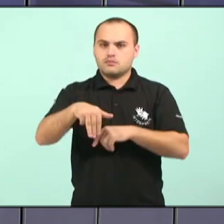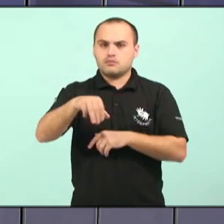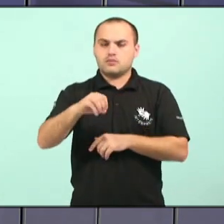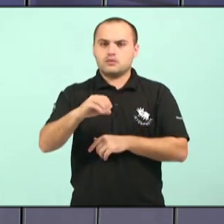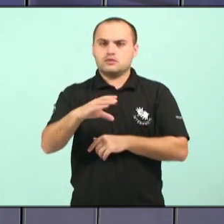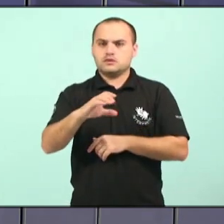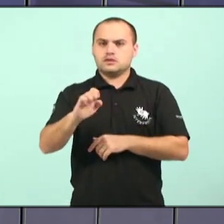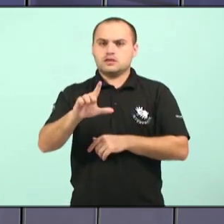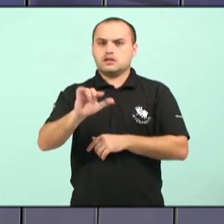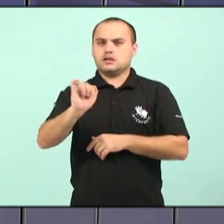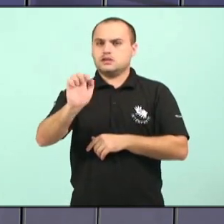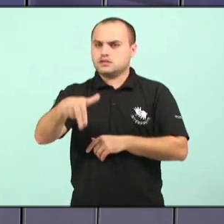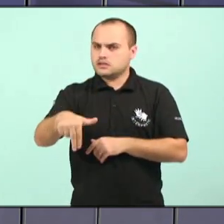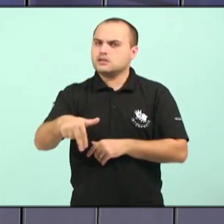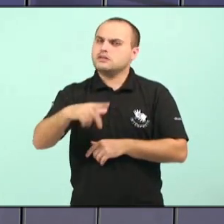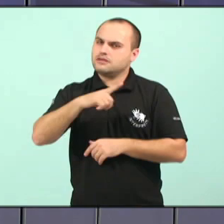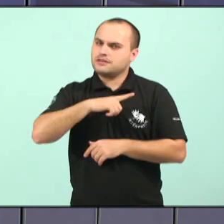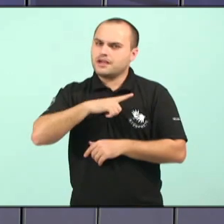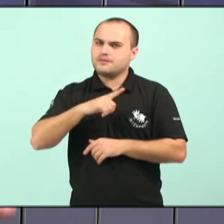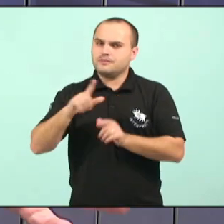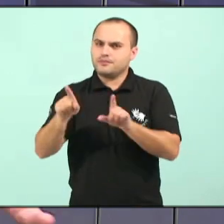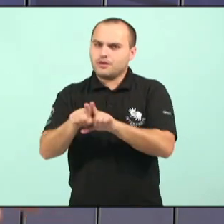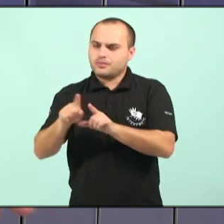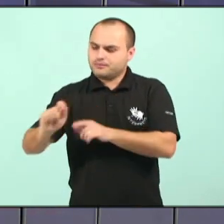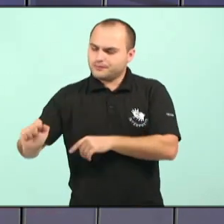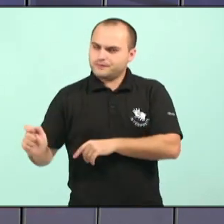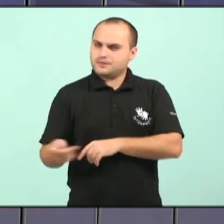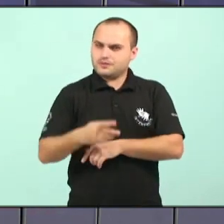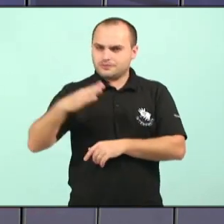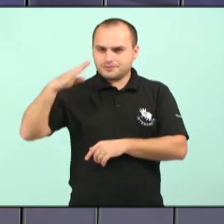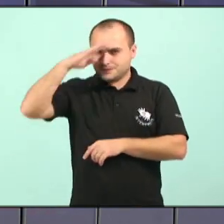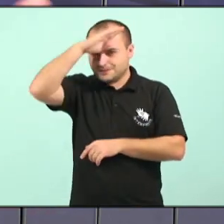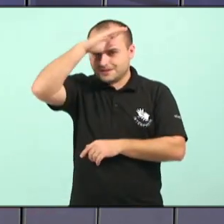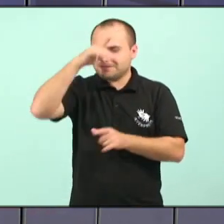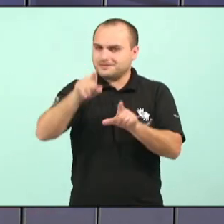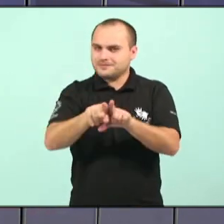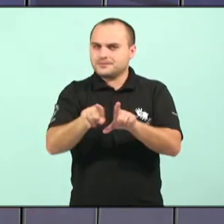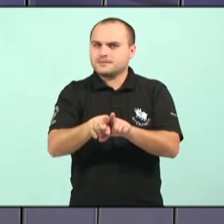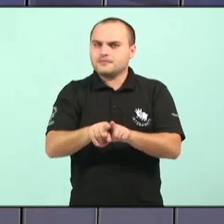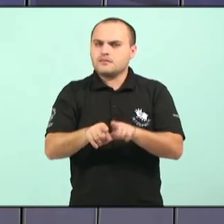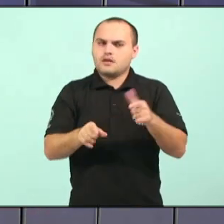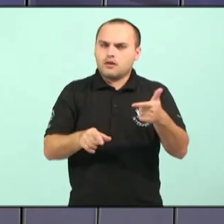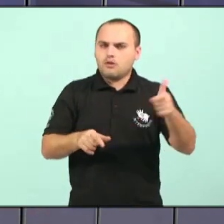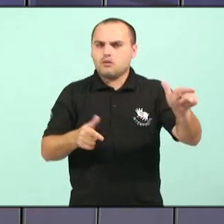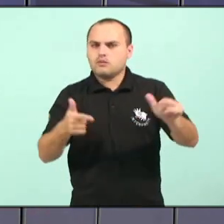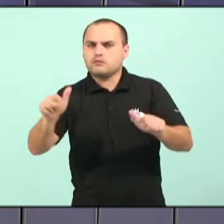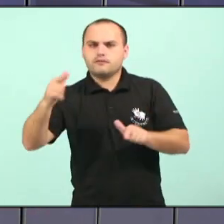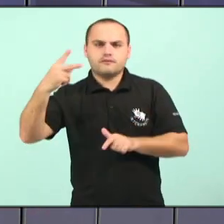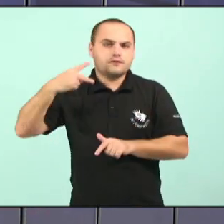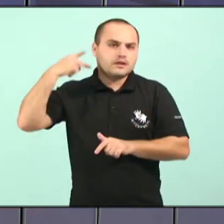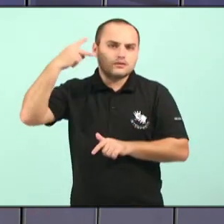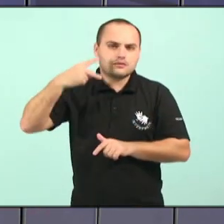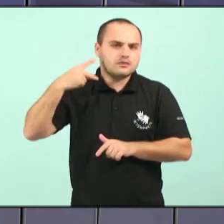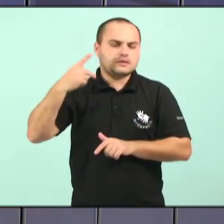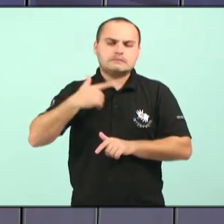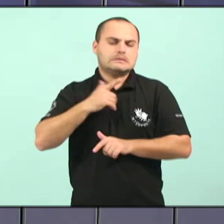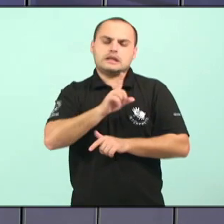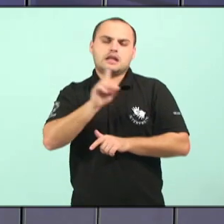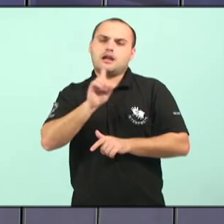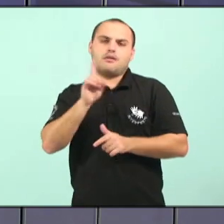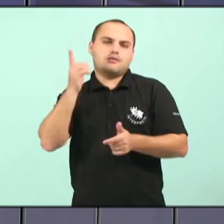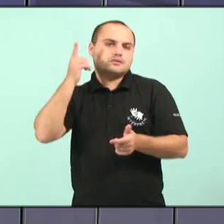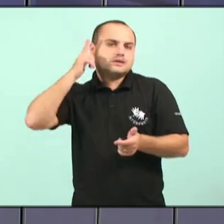nessa onda do 17, na onda do Bolsonaro, e aqueles políticos, alguns vereadores aqui da Câmara de Vereadores acabaram não atingindo